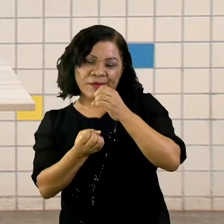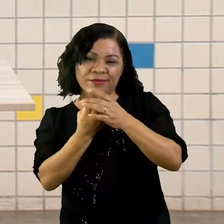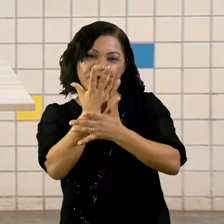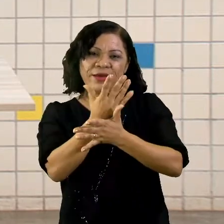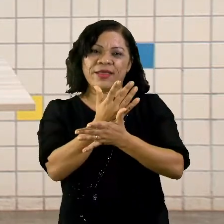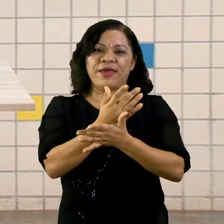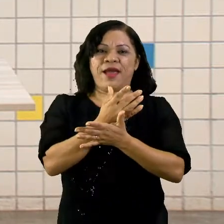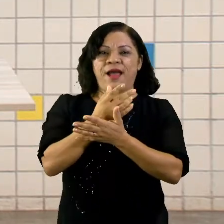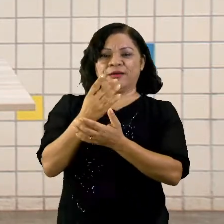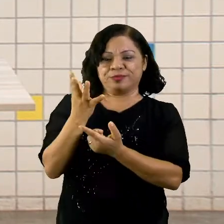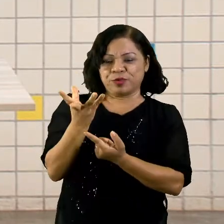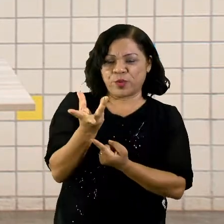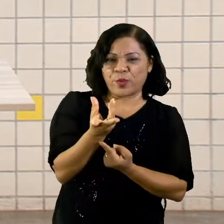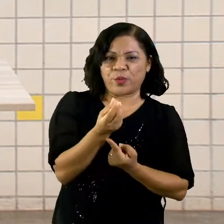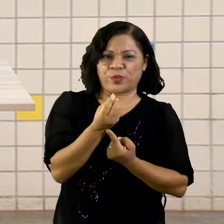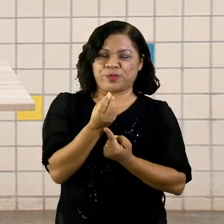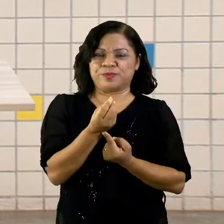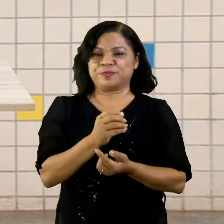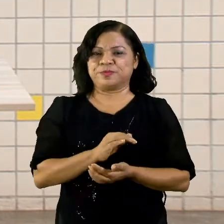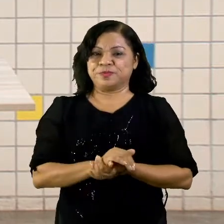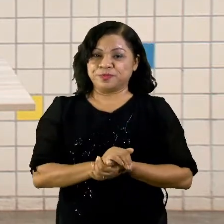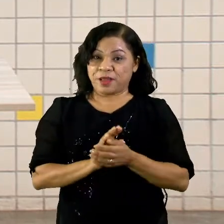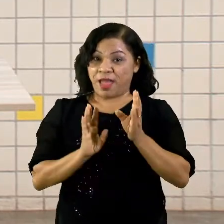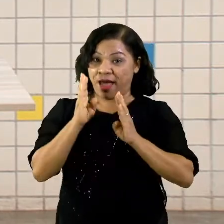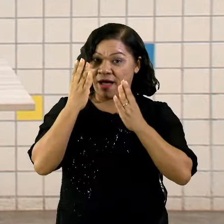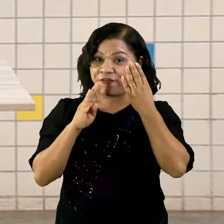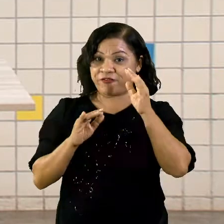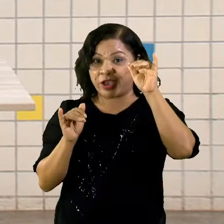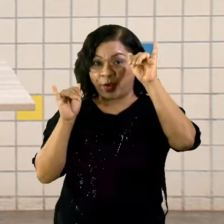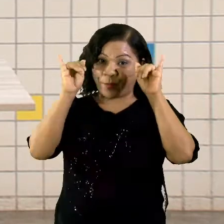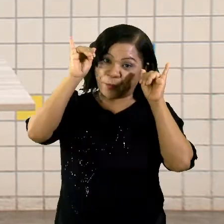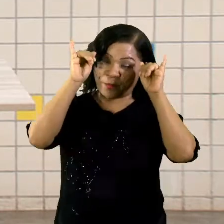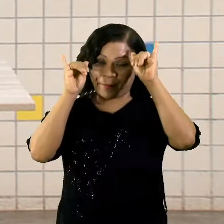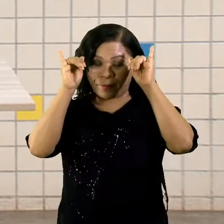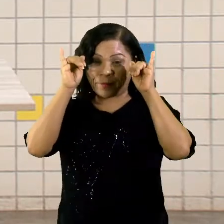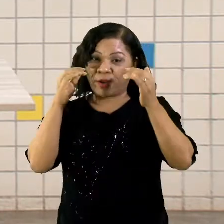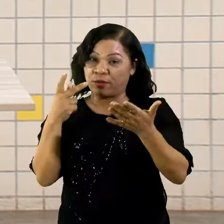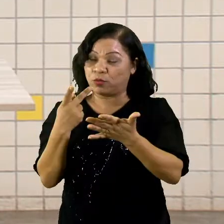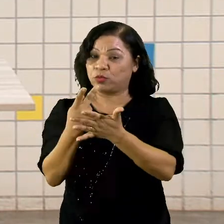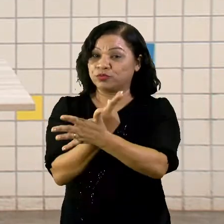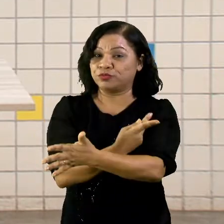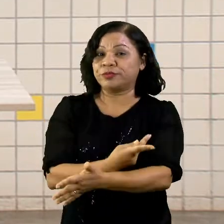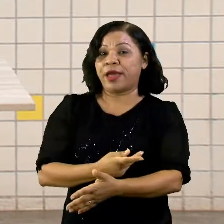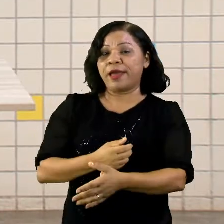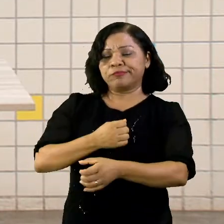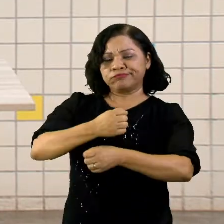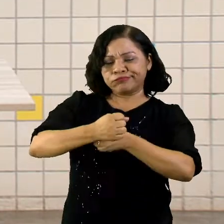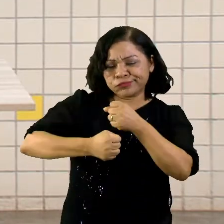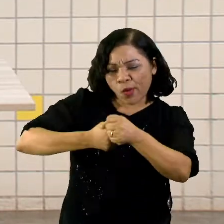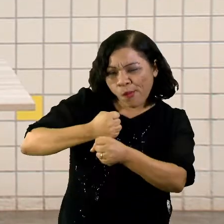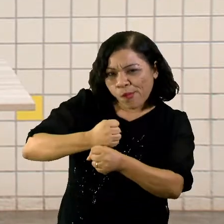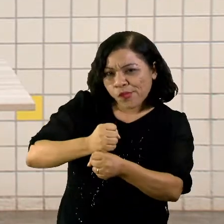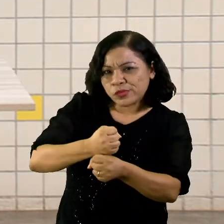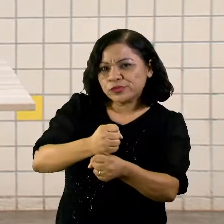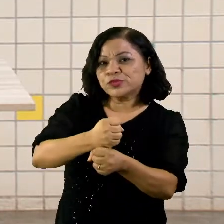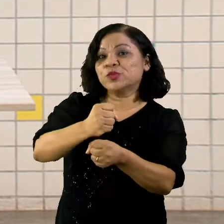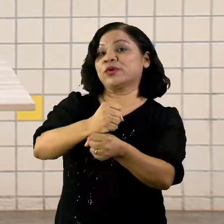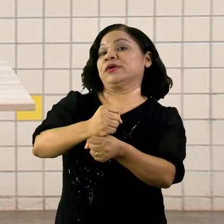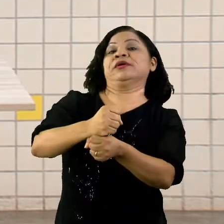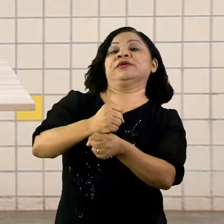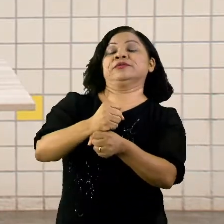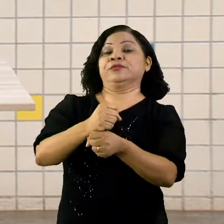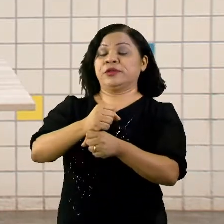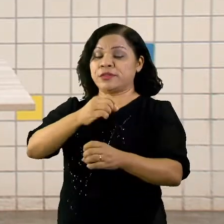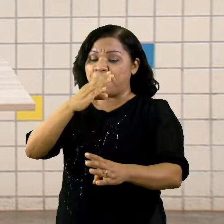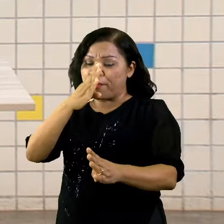A festa do Bumba Meu Boi acontece todos os anos e tem por princípio uma lenda